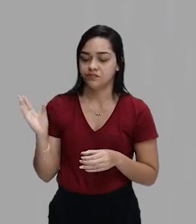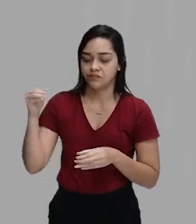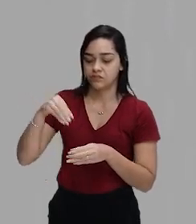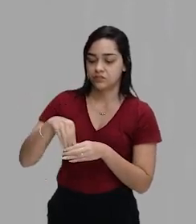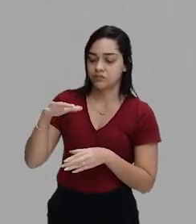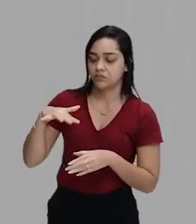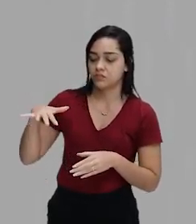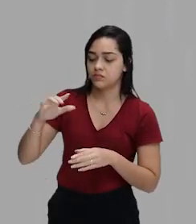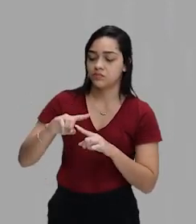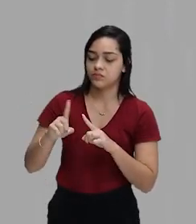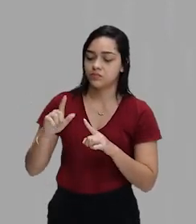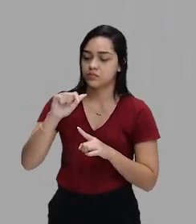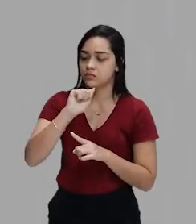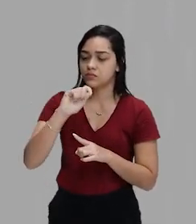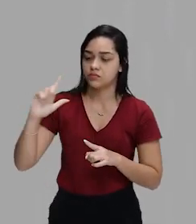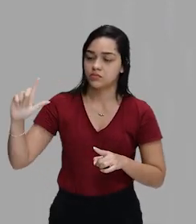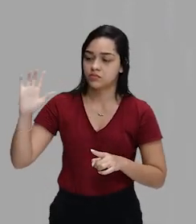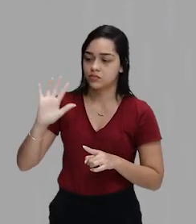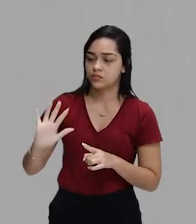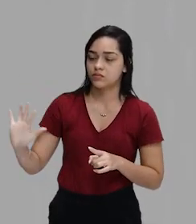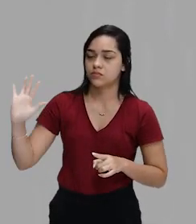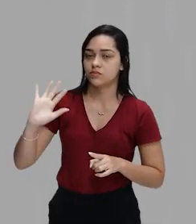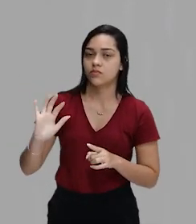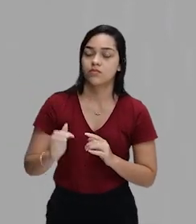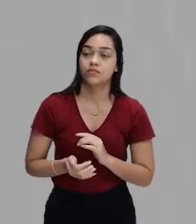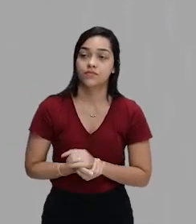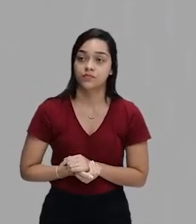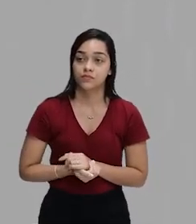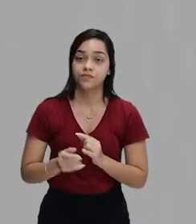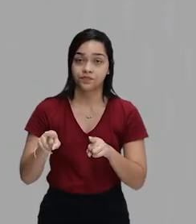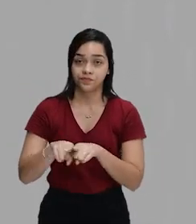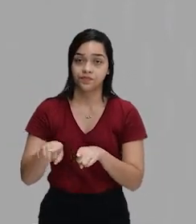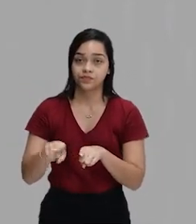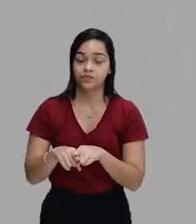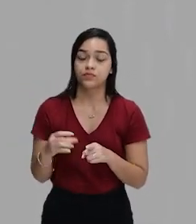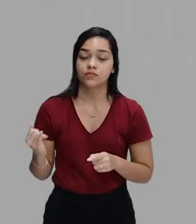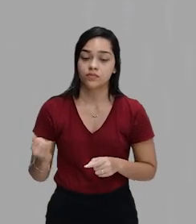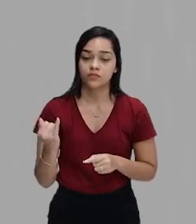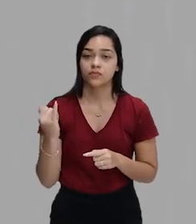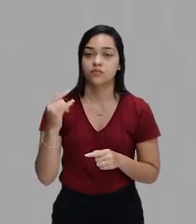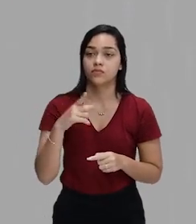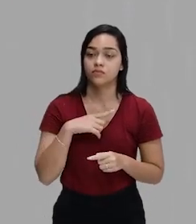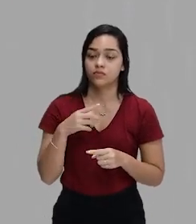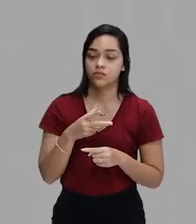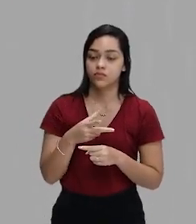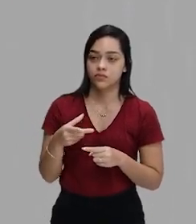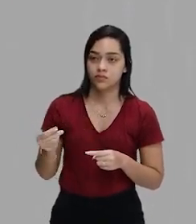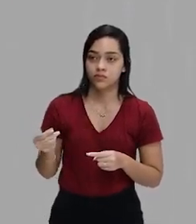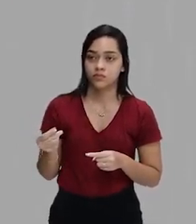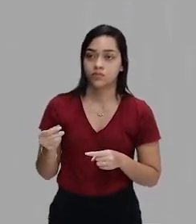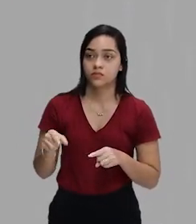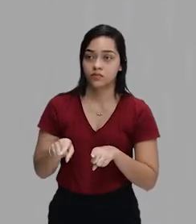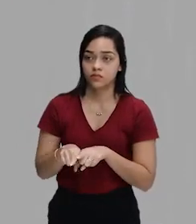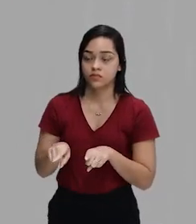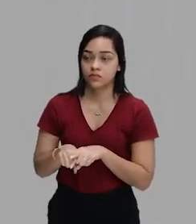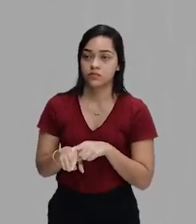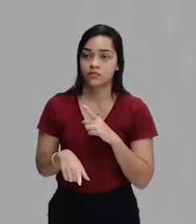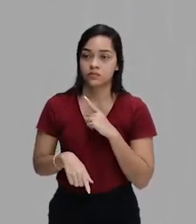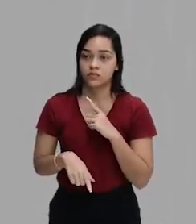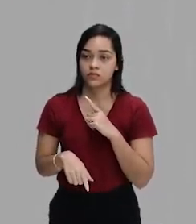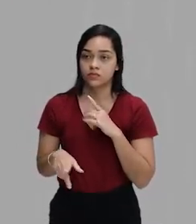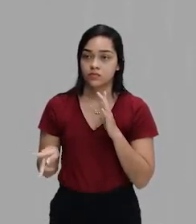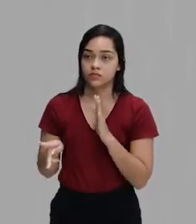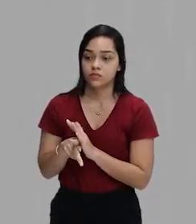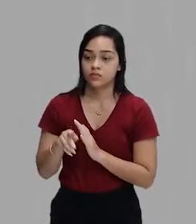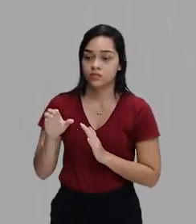território soviético, mas do leste europeu. E isso é importante para a futura vitória dos aliados, como também a expansão do